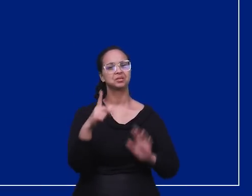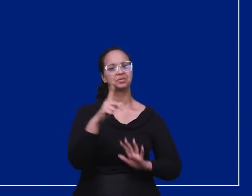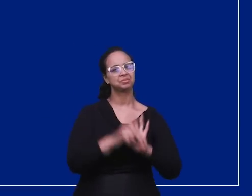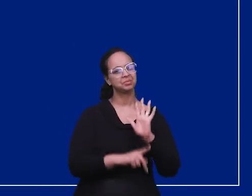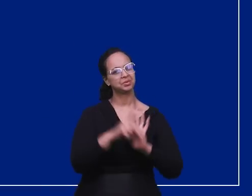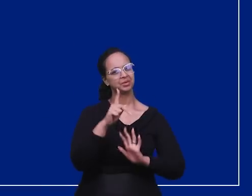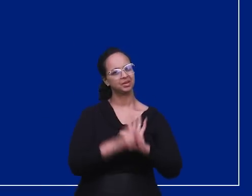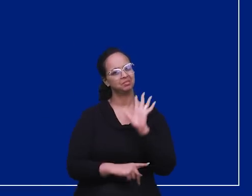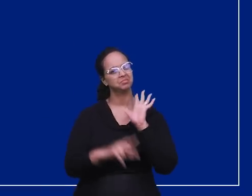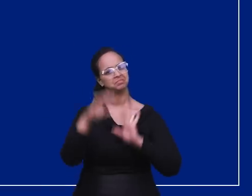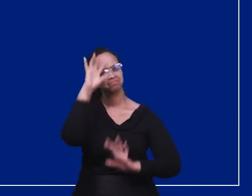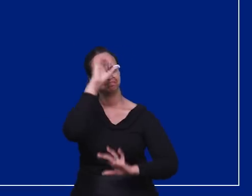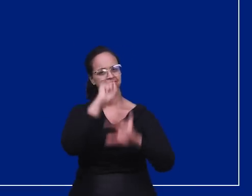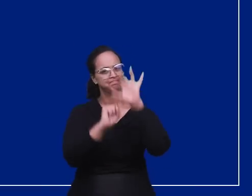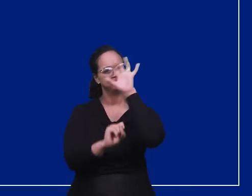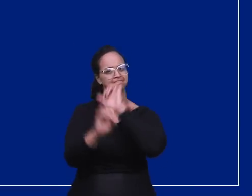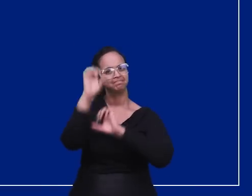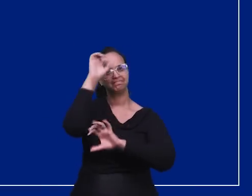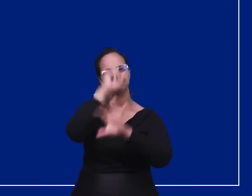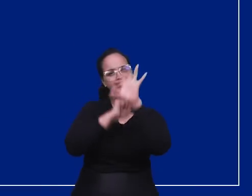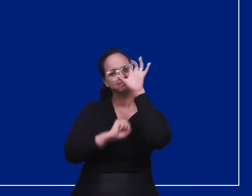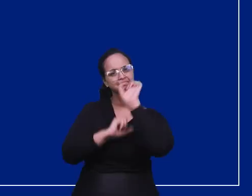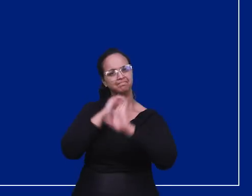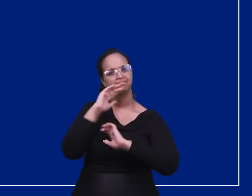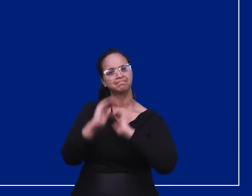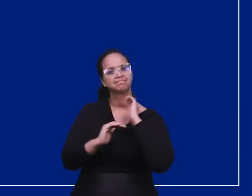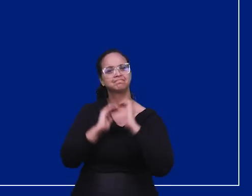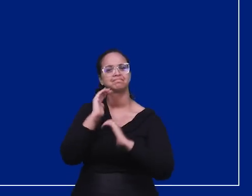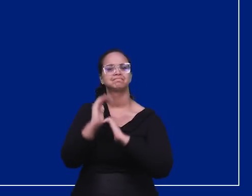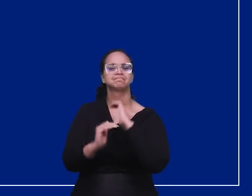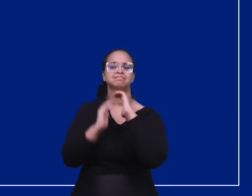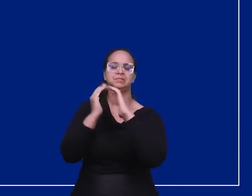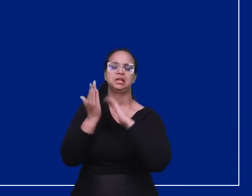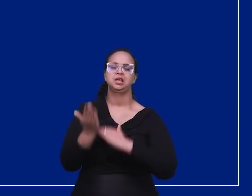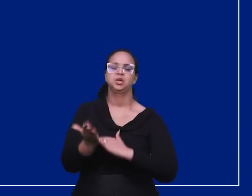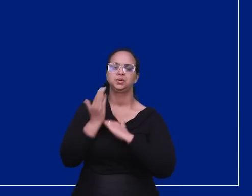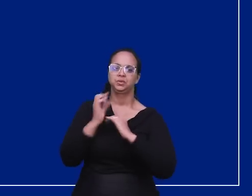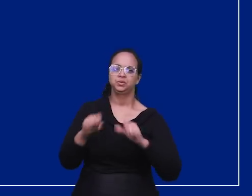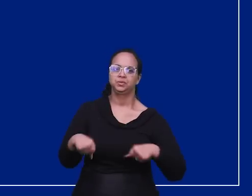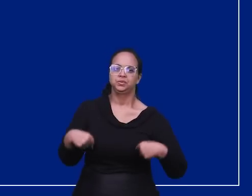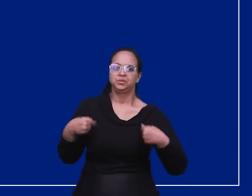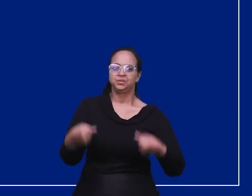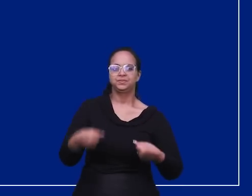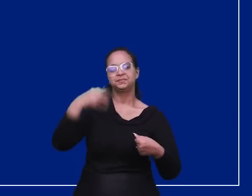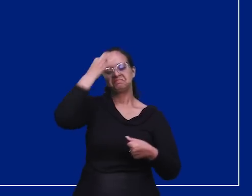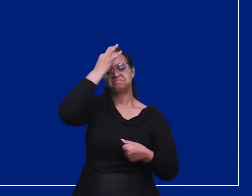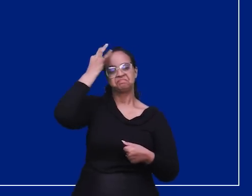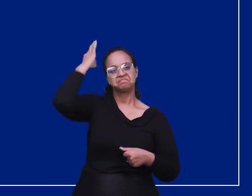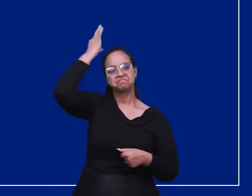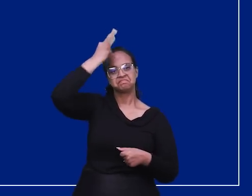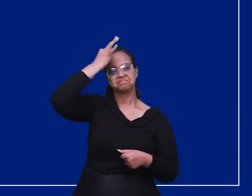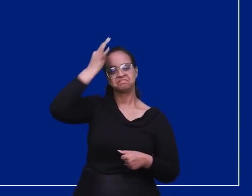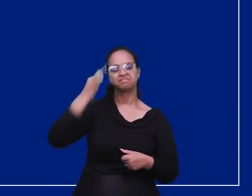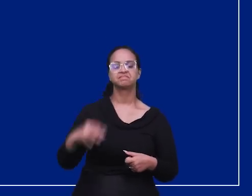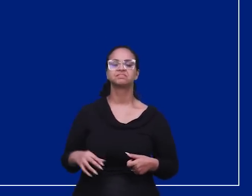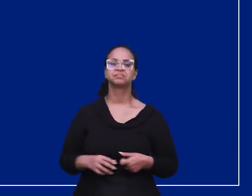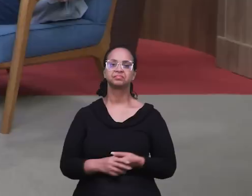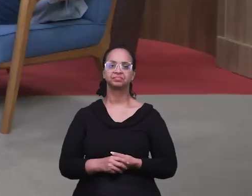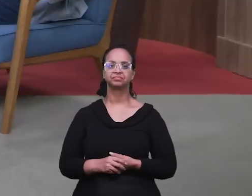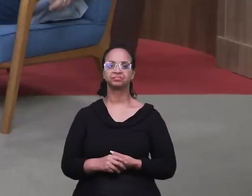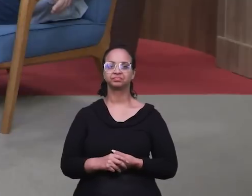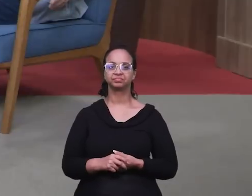é um grande aprendizado que tem me edificado muito e me ajudado na jornada